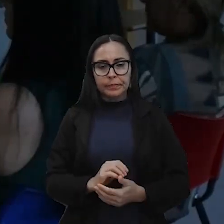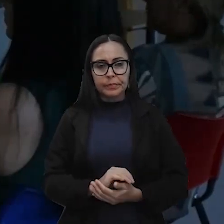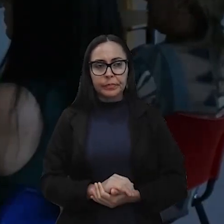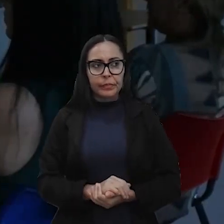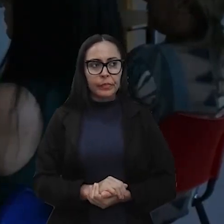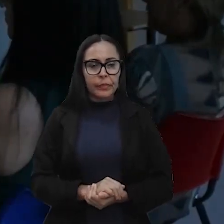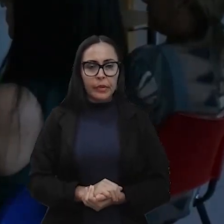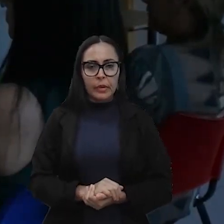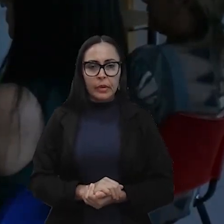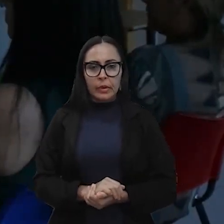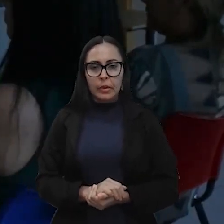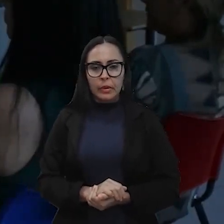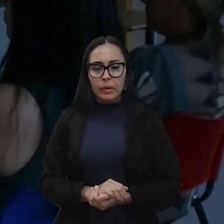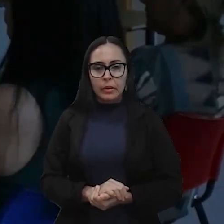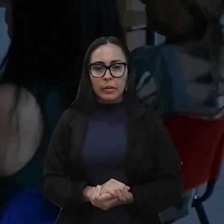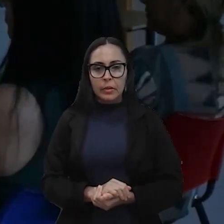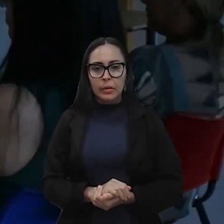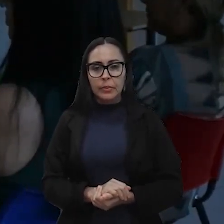saliente.